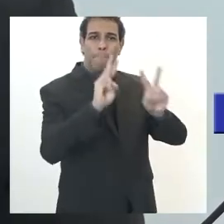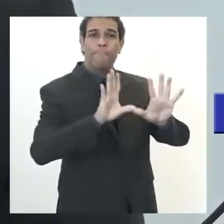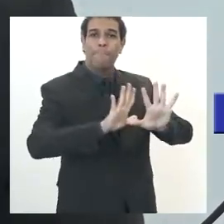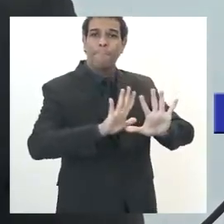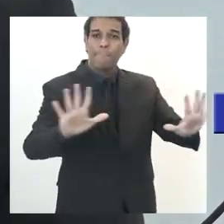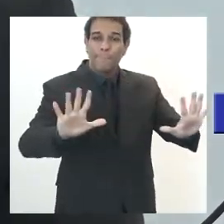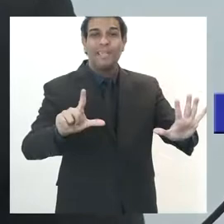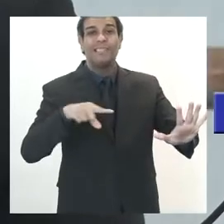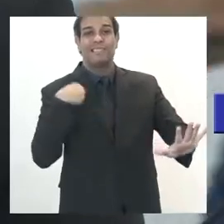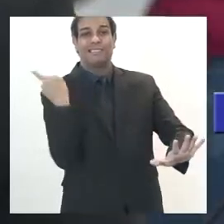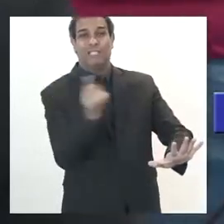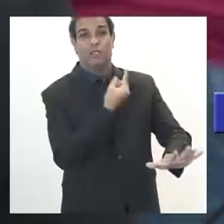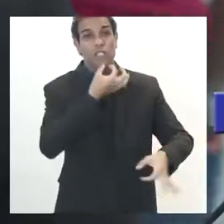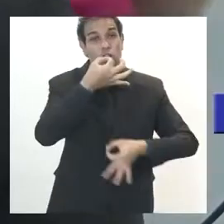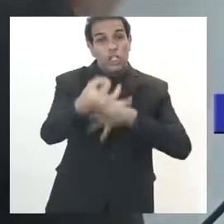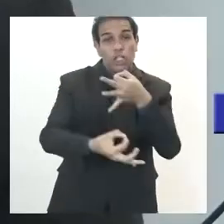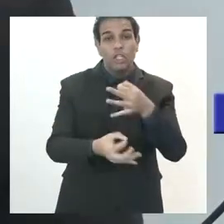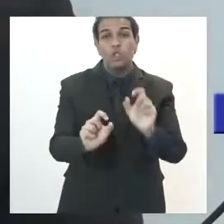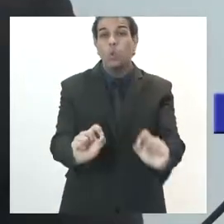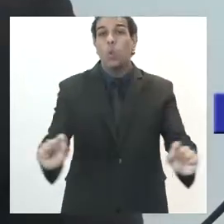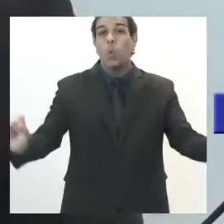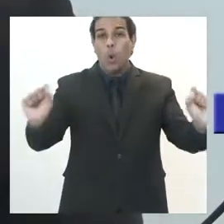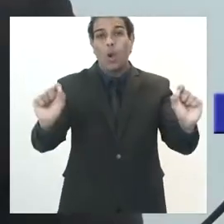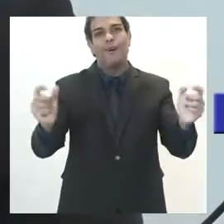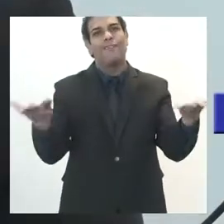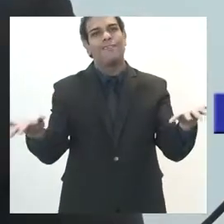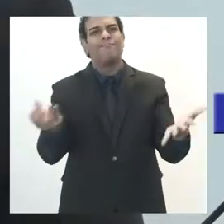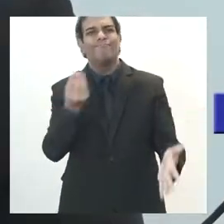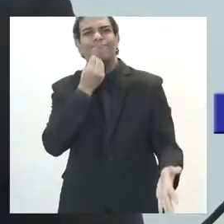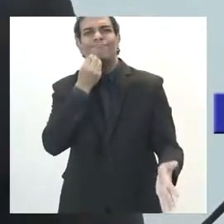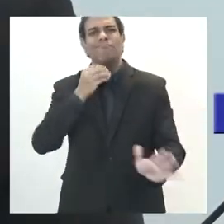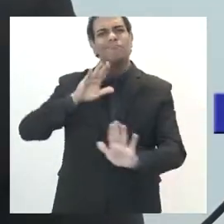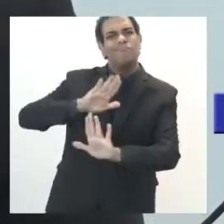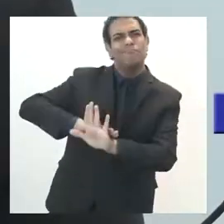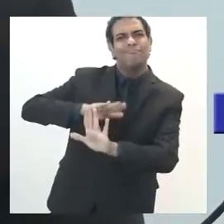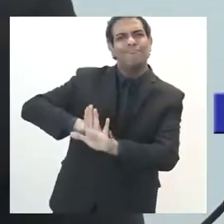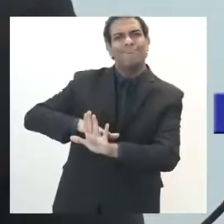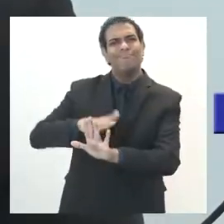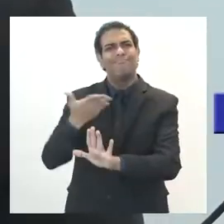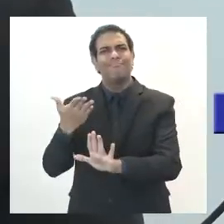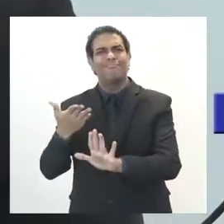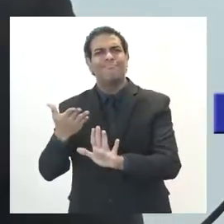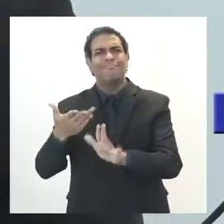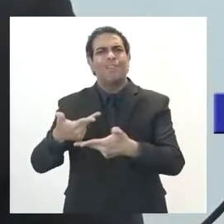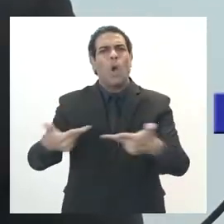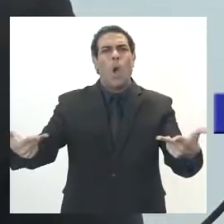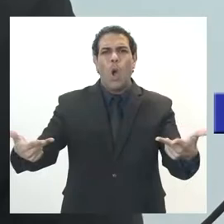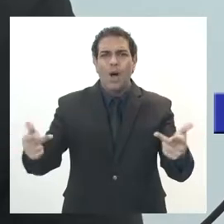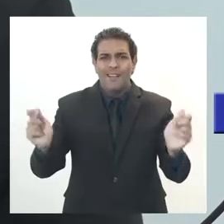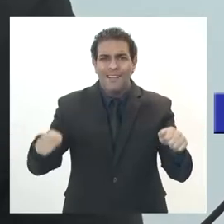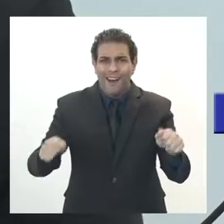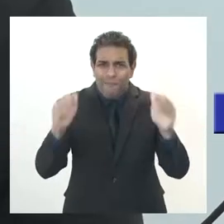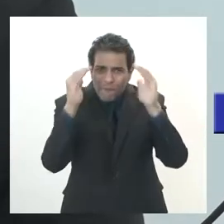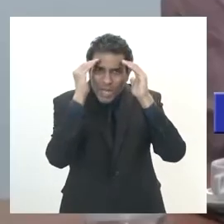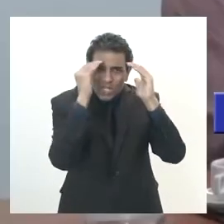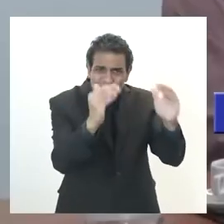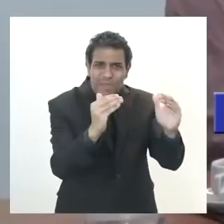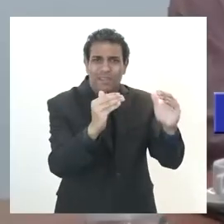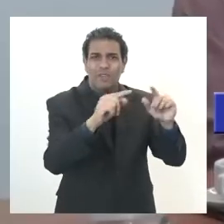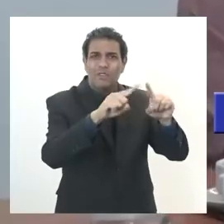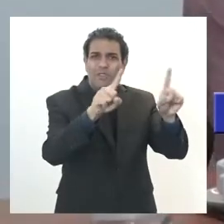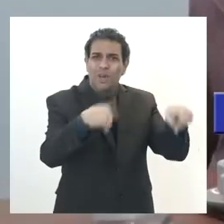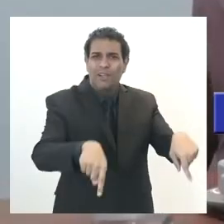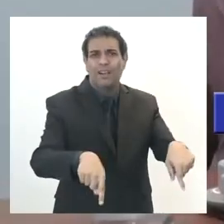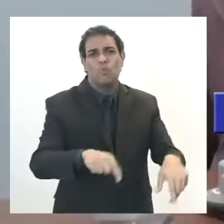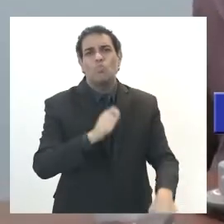que a nossa crítica é feita pela lógica dia para treinamento né e de não não respeita a estabilidade e